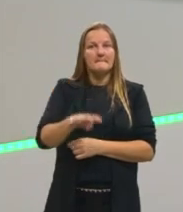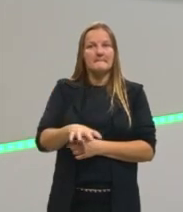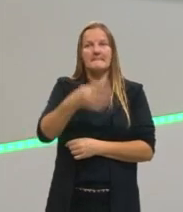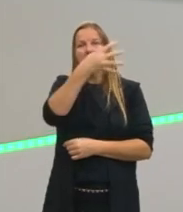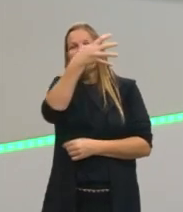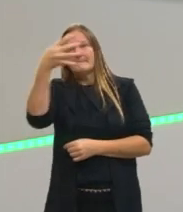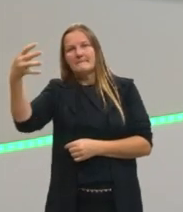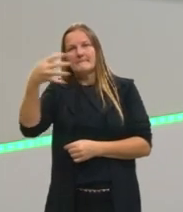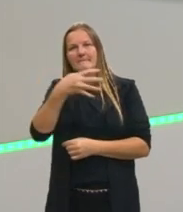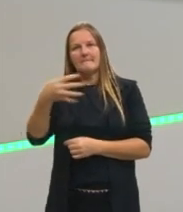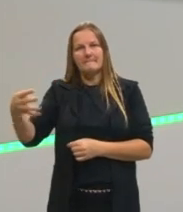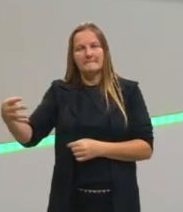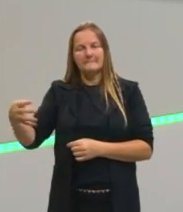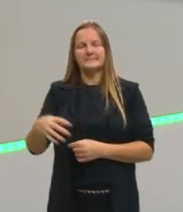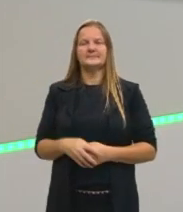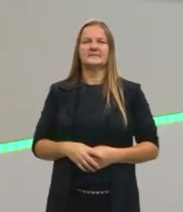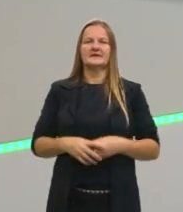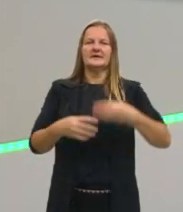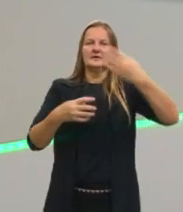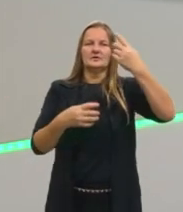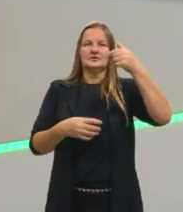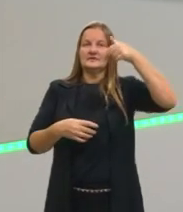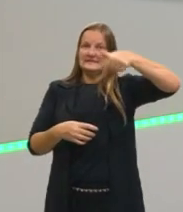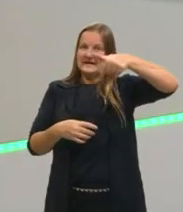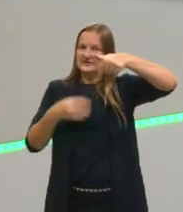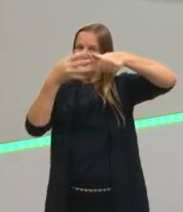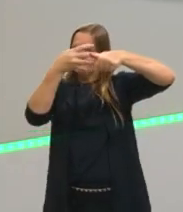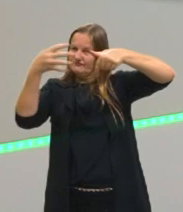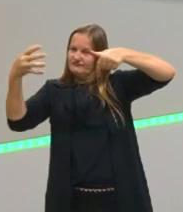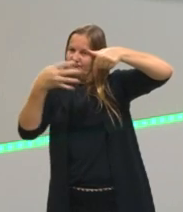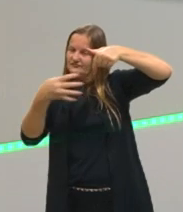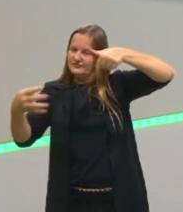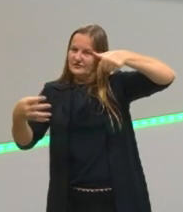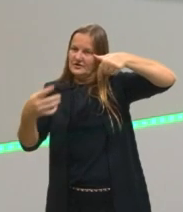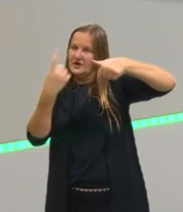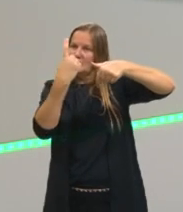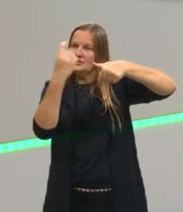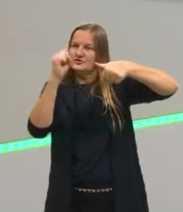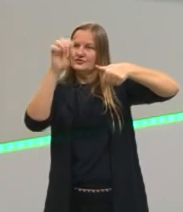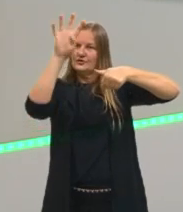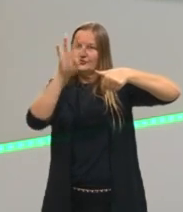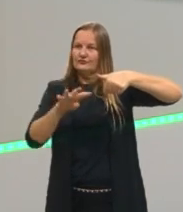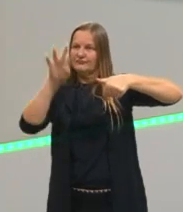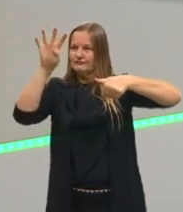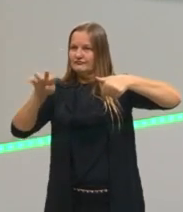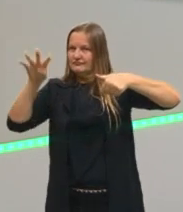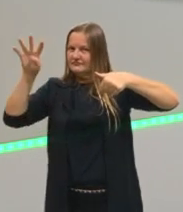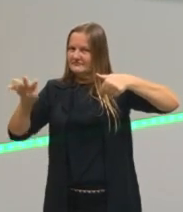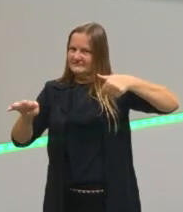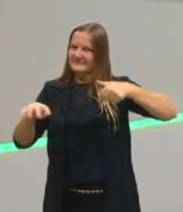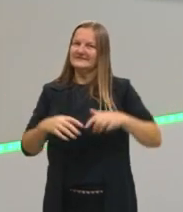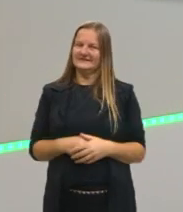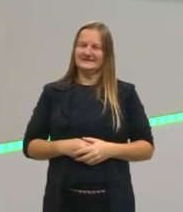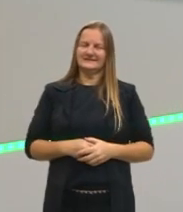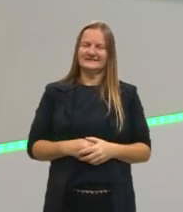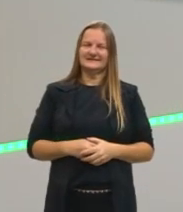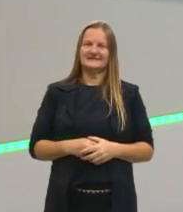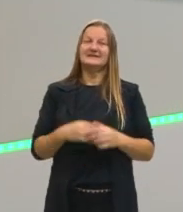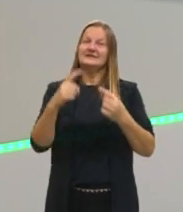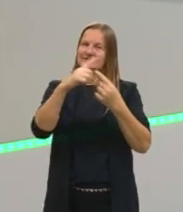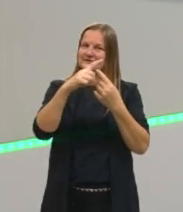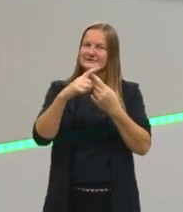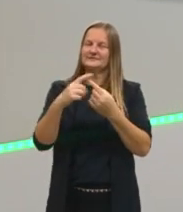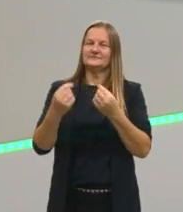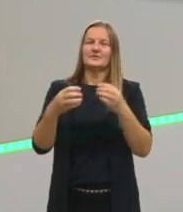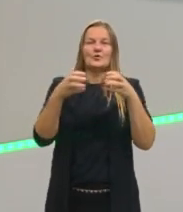as linhas que nós temos o sete períodos e as 18 colunas que são os 18 grupos sendo separadas